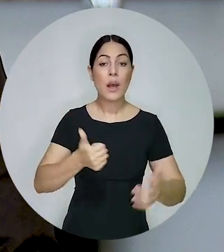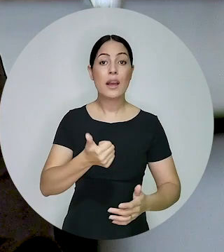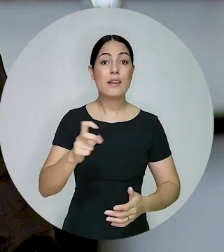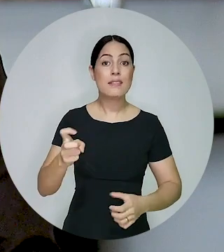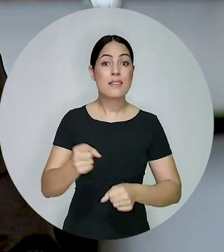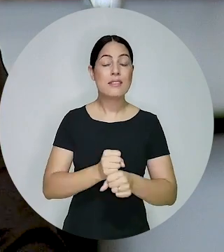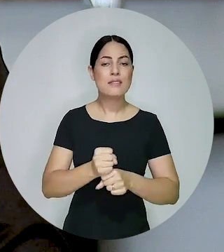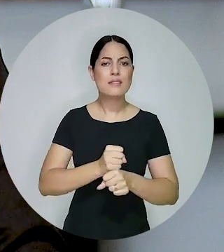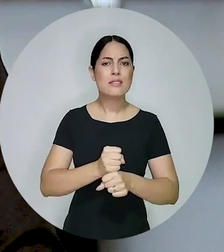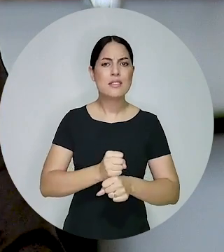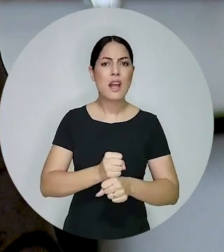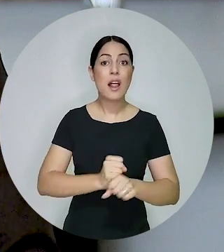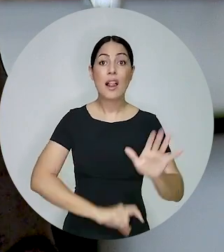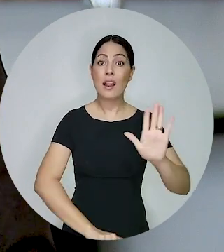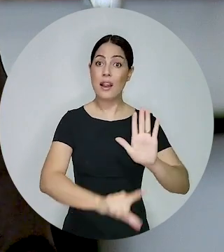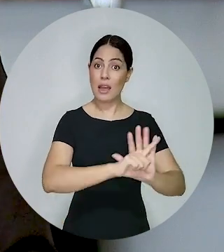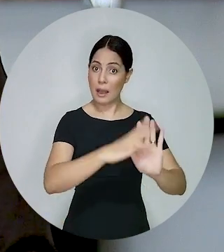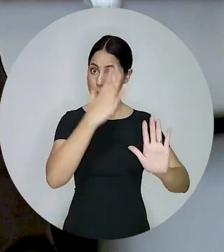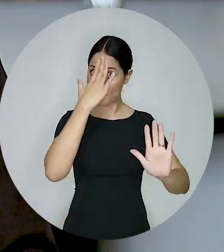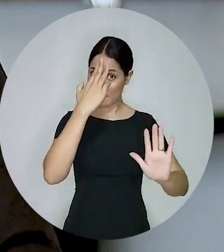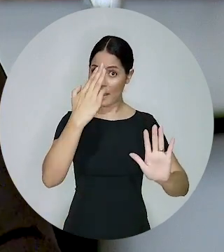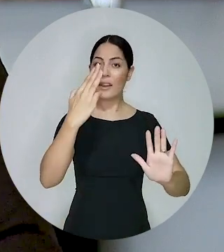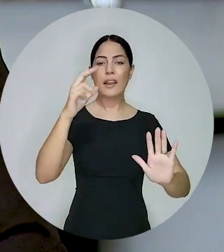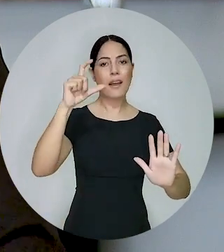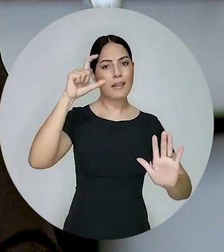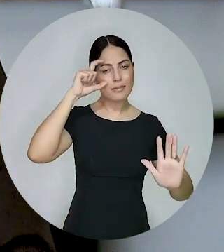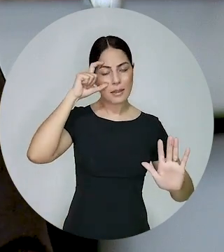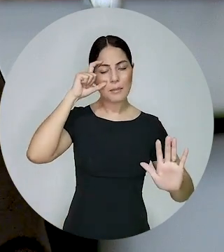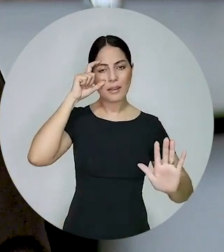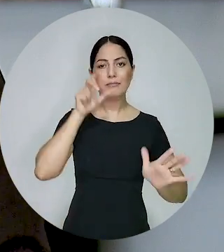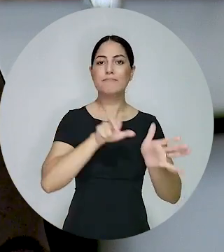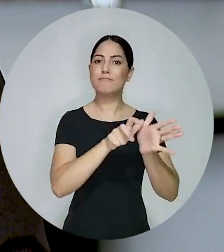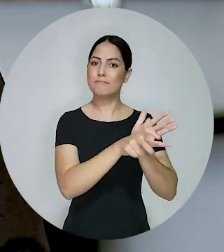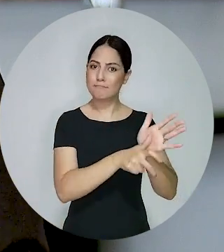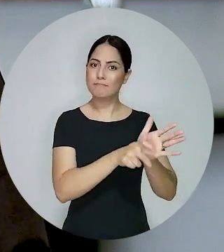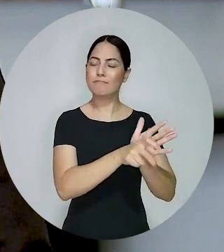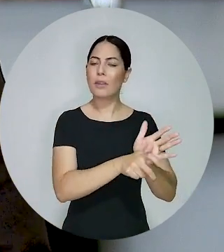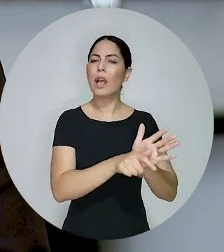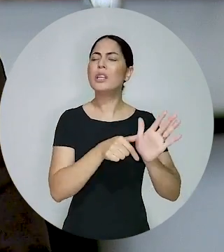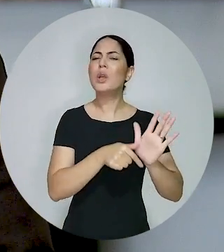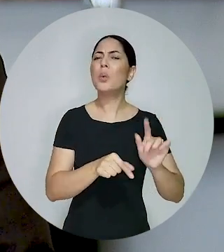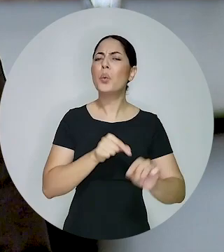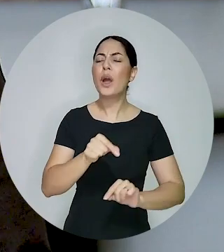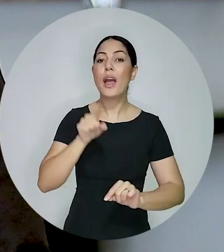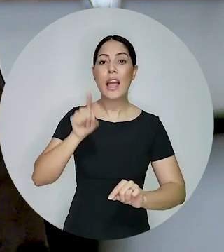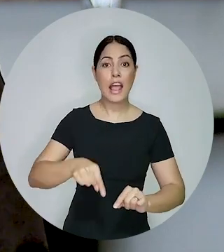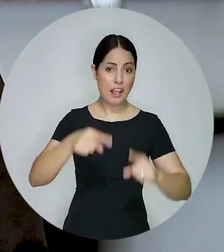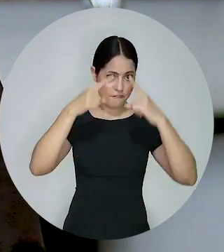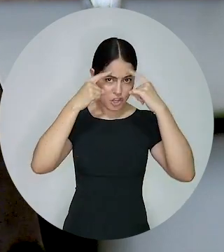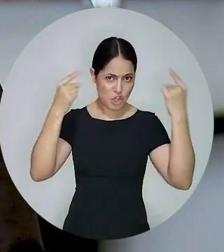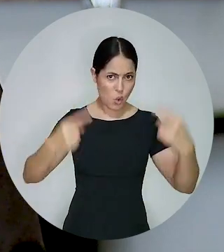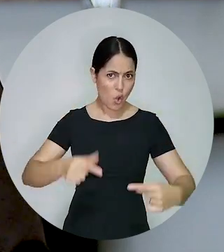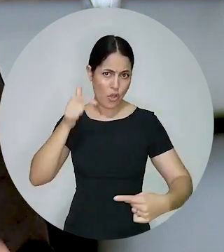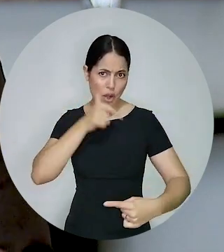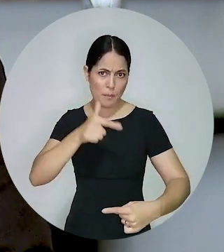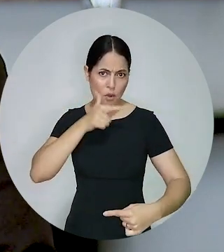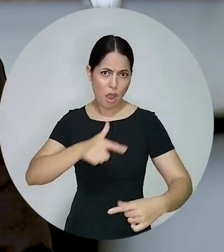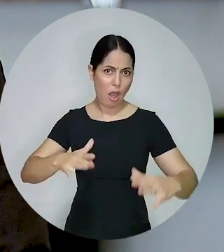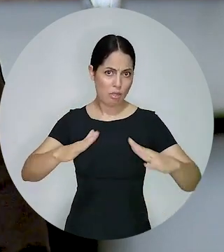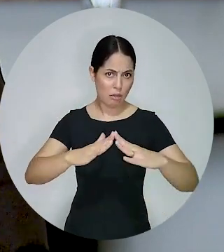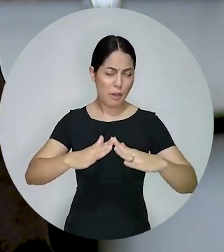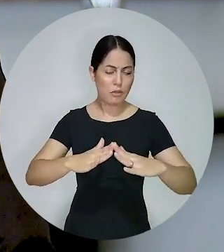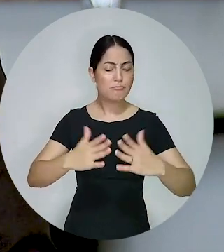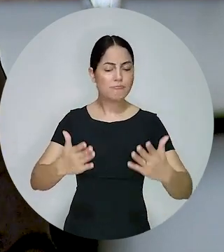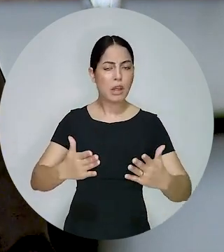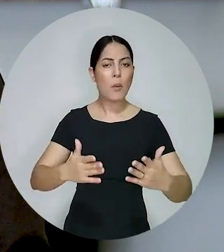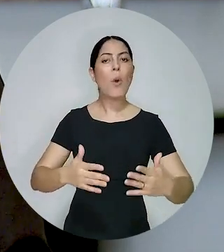Maria da Penha, que vem contribuindo para consolidar os mecanismos de enfrentamento à violência doméstica e familiar no